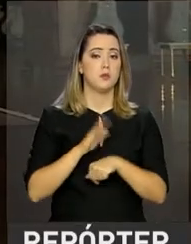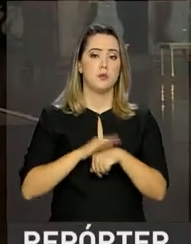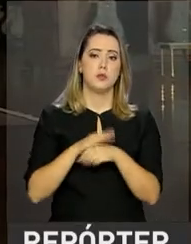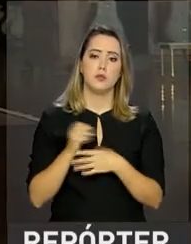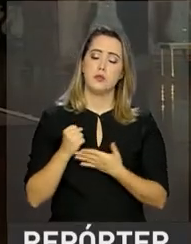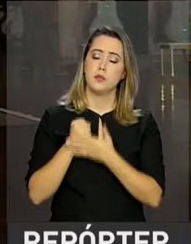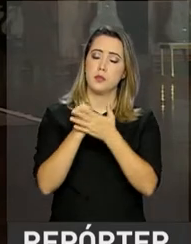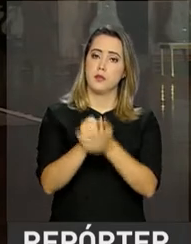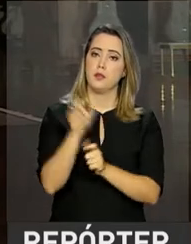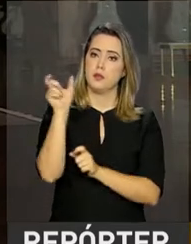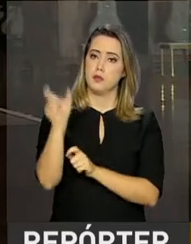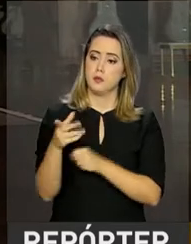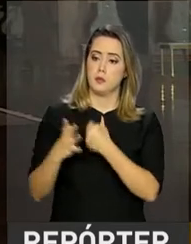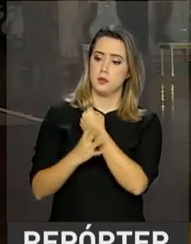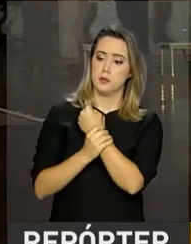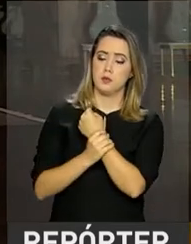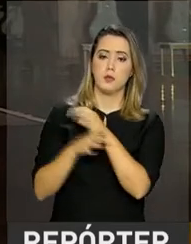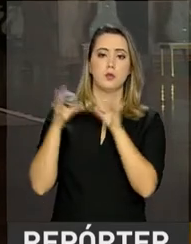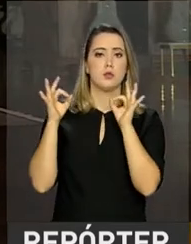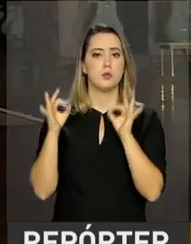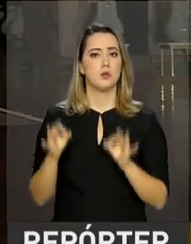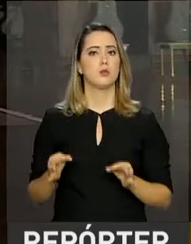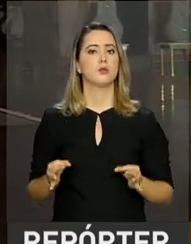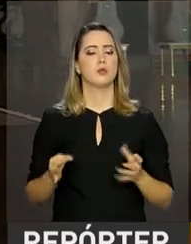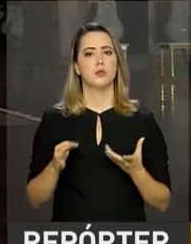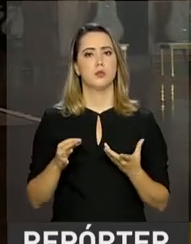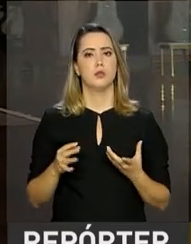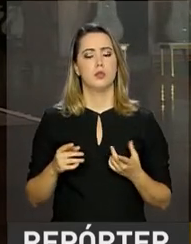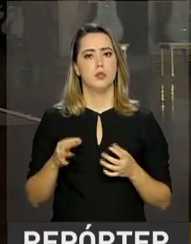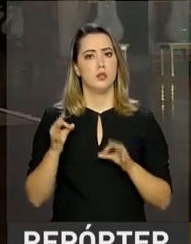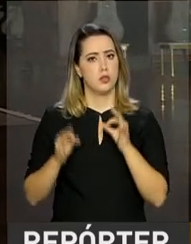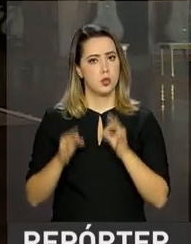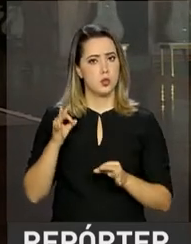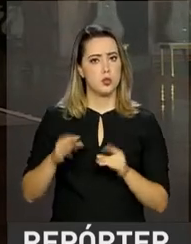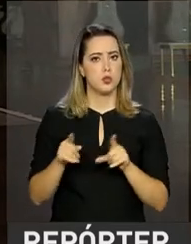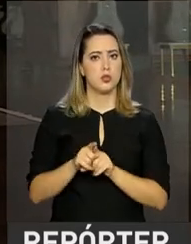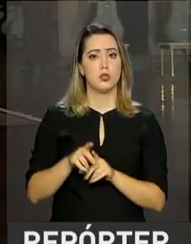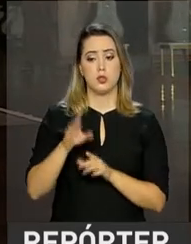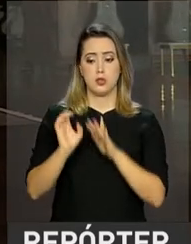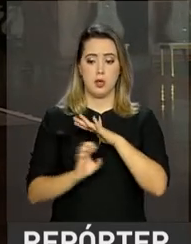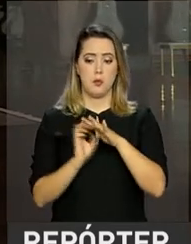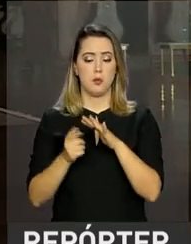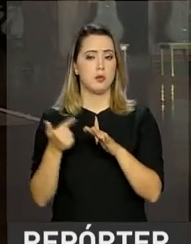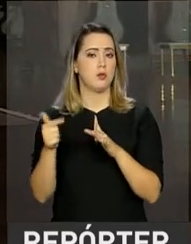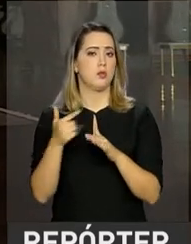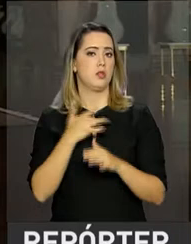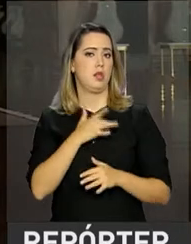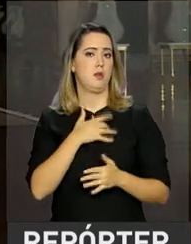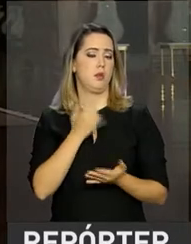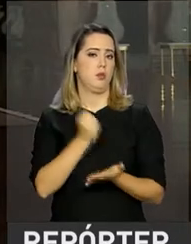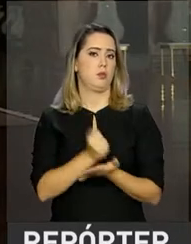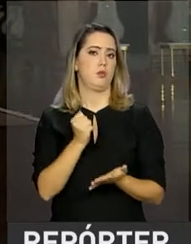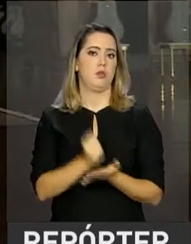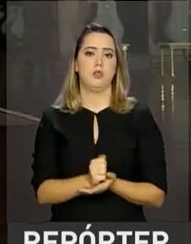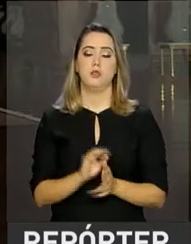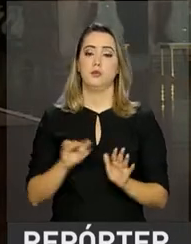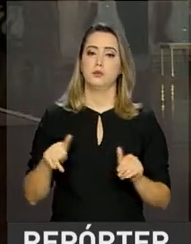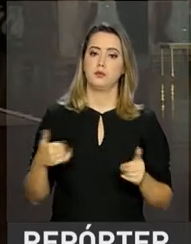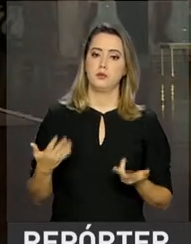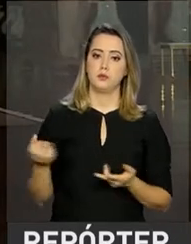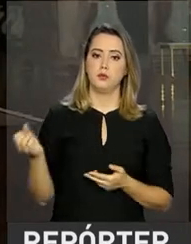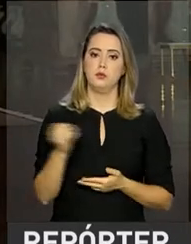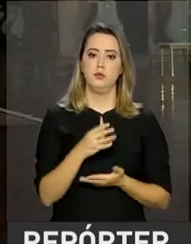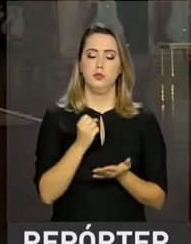oferece ao empregador segurança jurídica, o empregador não terá medo de contratar. Com a regulamentação